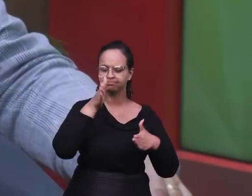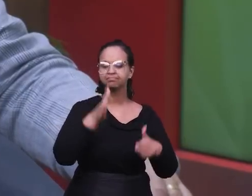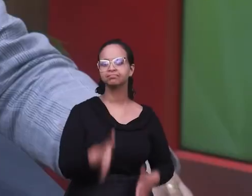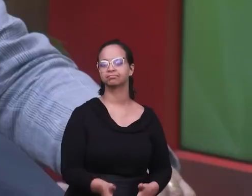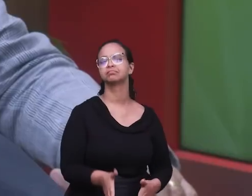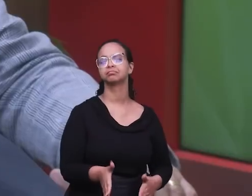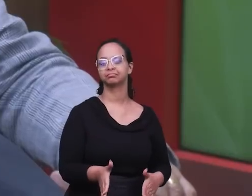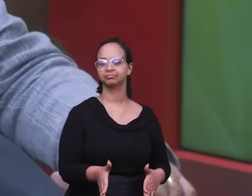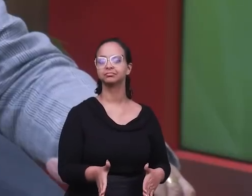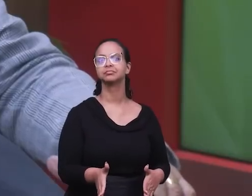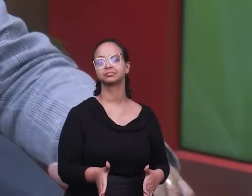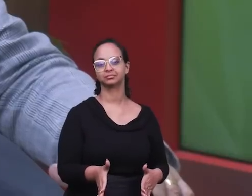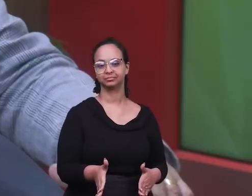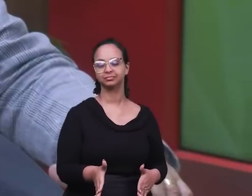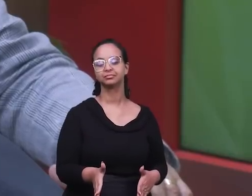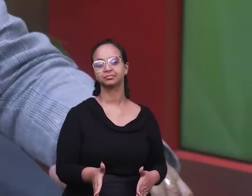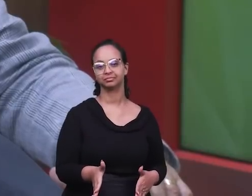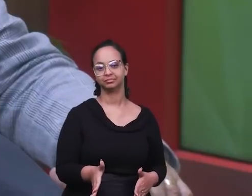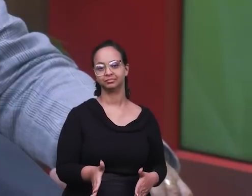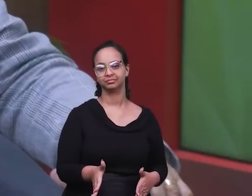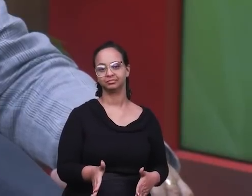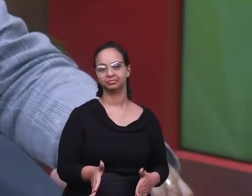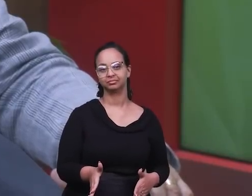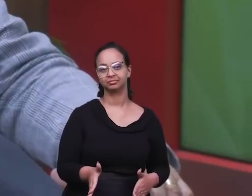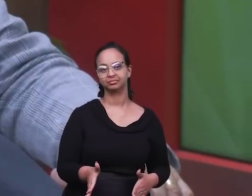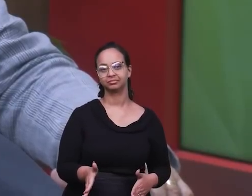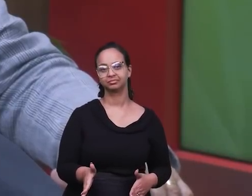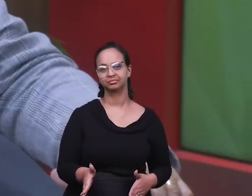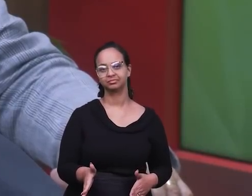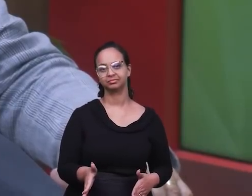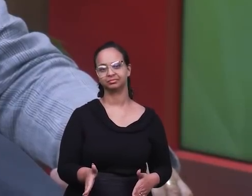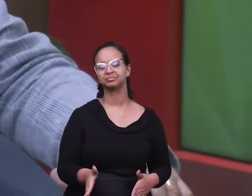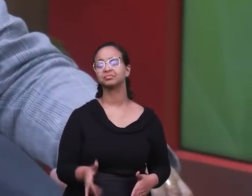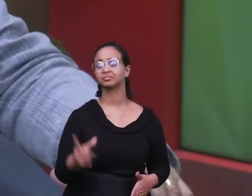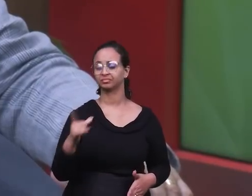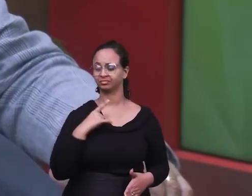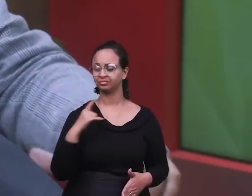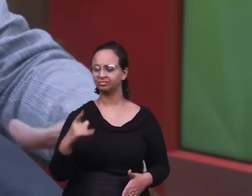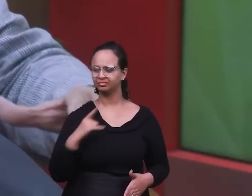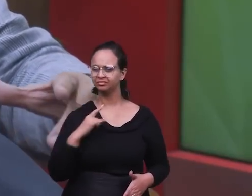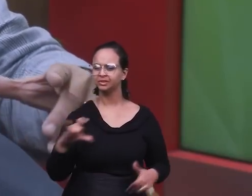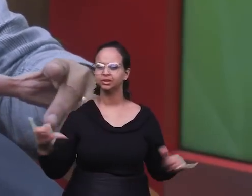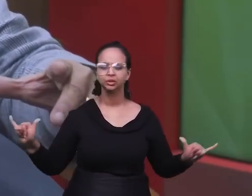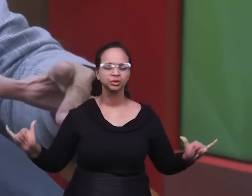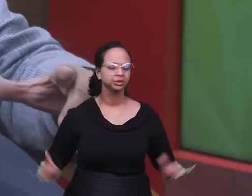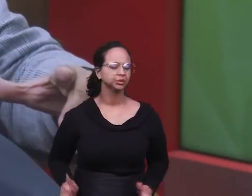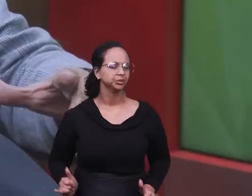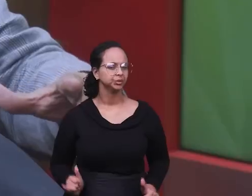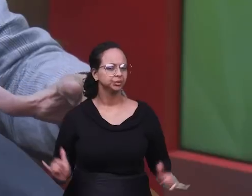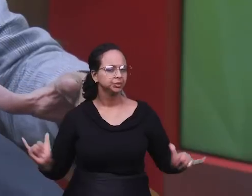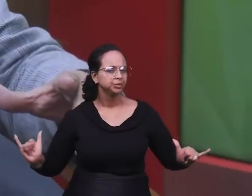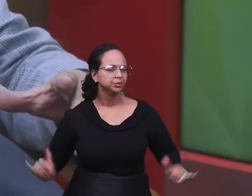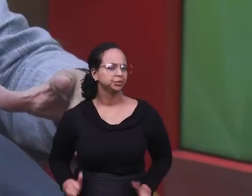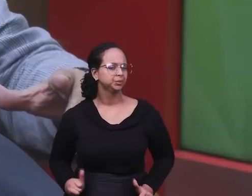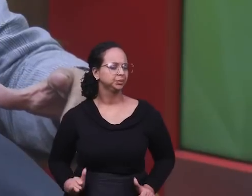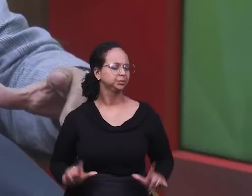manteve fiel. E como um ramalhete de mirra,